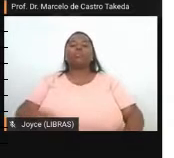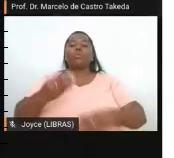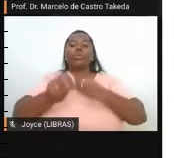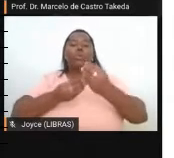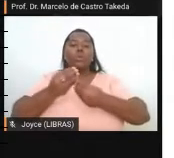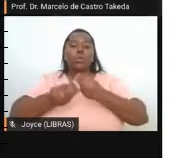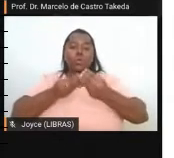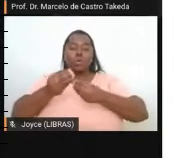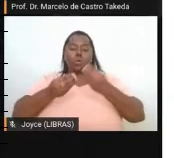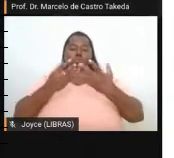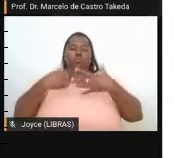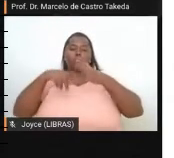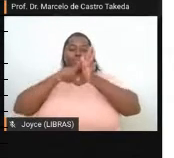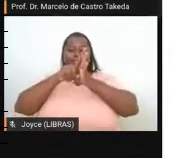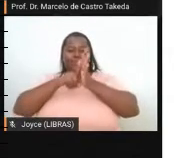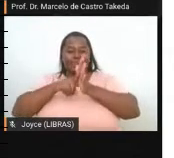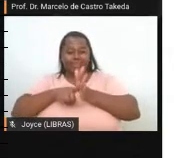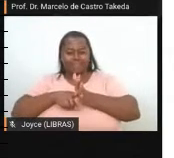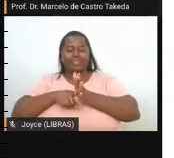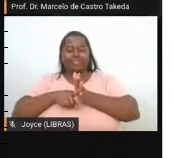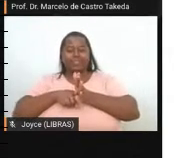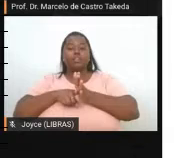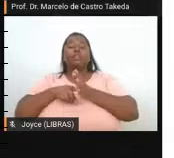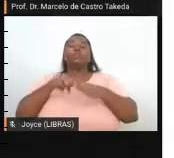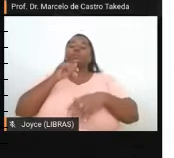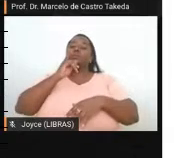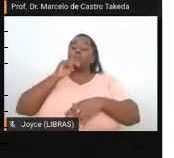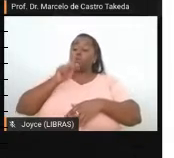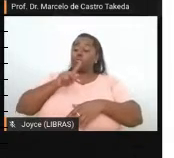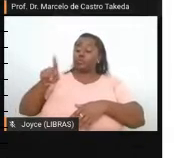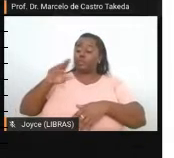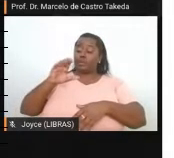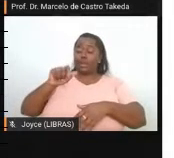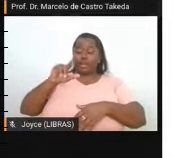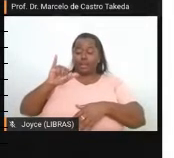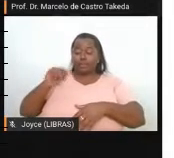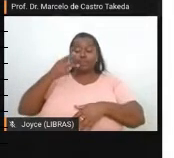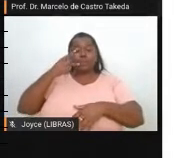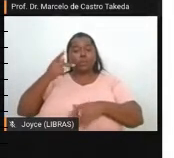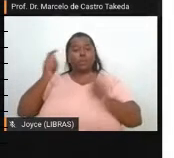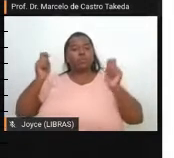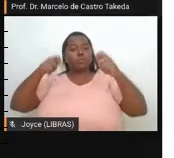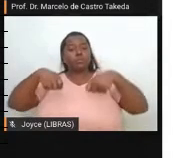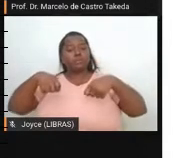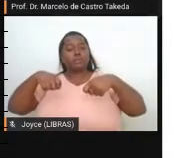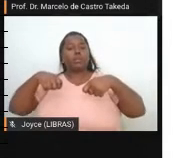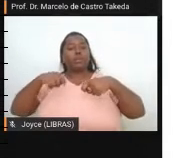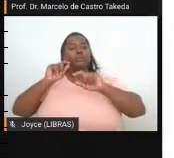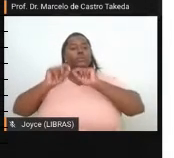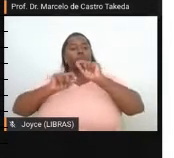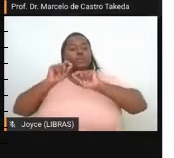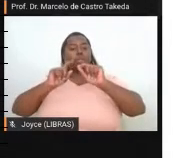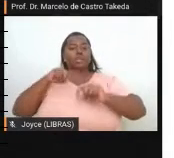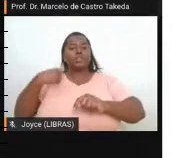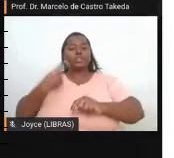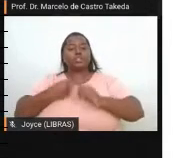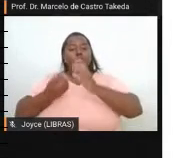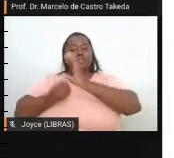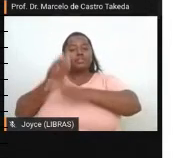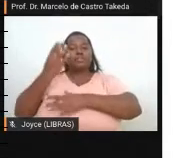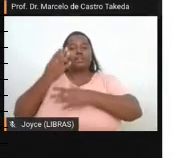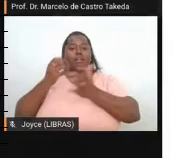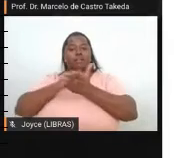questionário. A professora Kali citou a possibilidade da gente criar uma penalidade